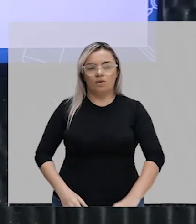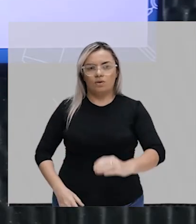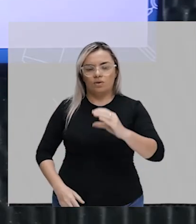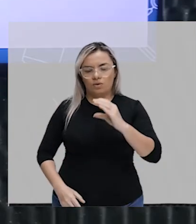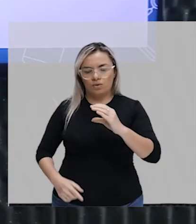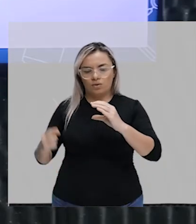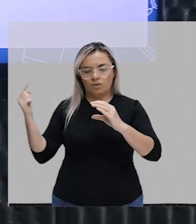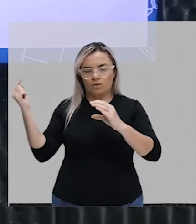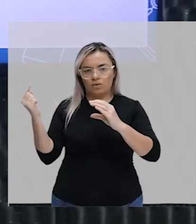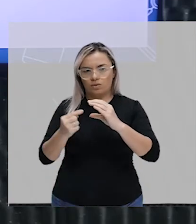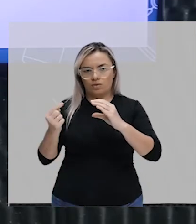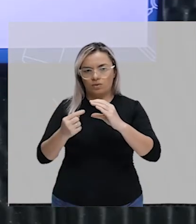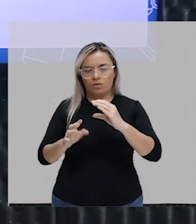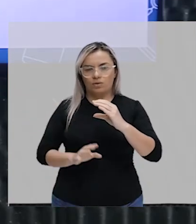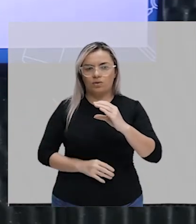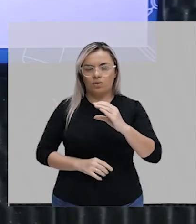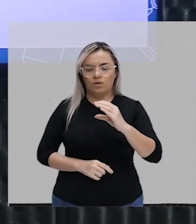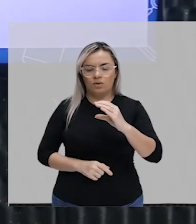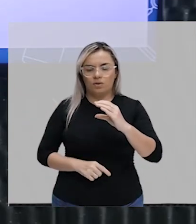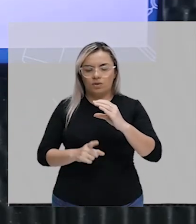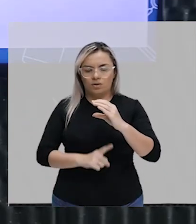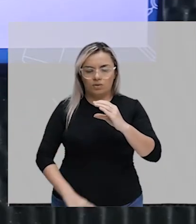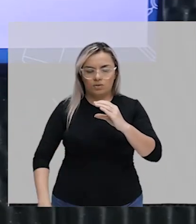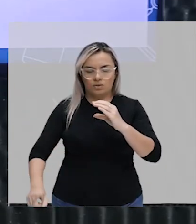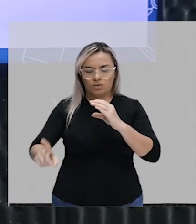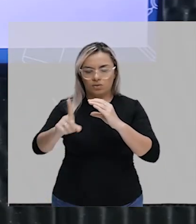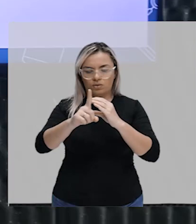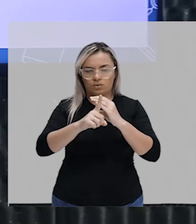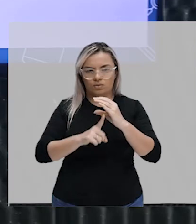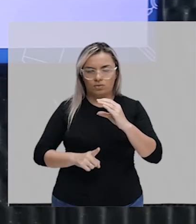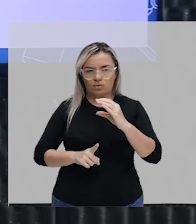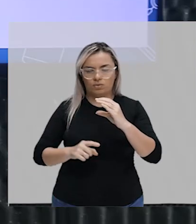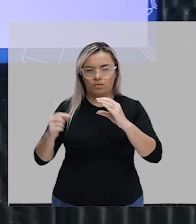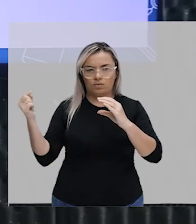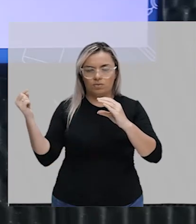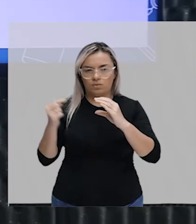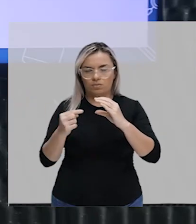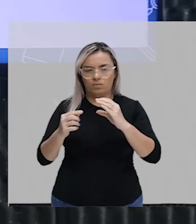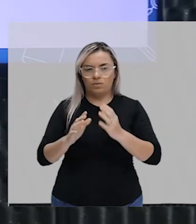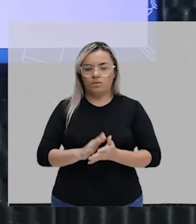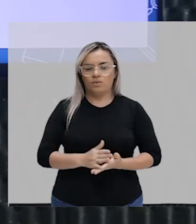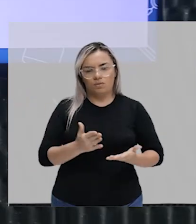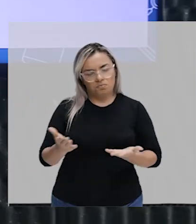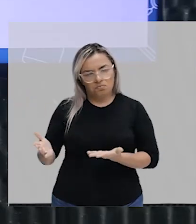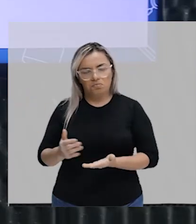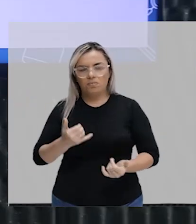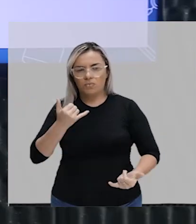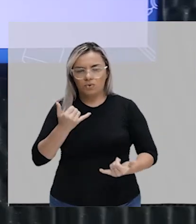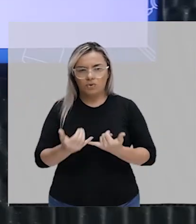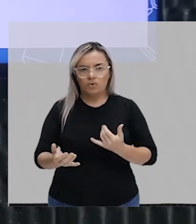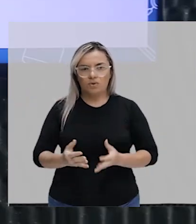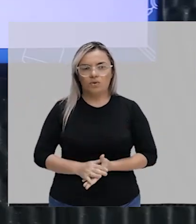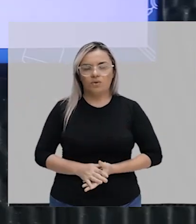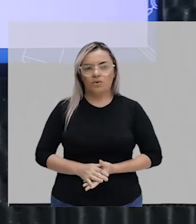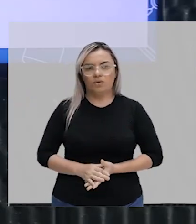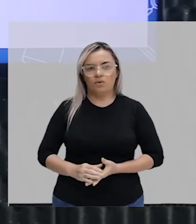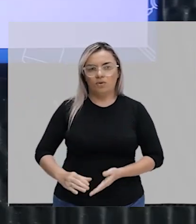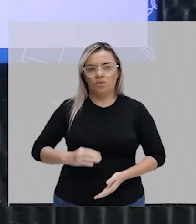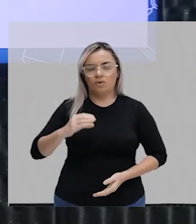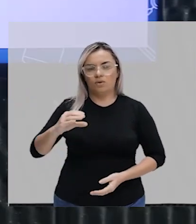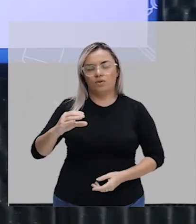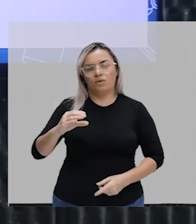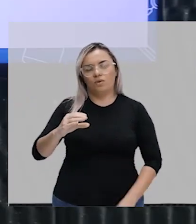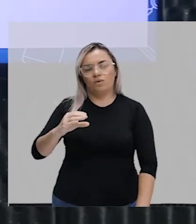é o Czinho, né? E o não contém é o mesmo Czinho cortado. Está contido ou não está contido?